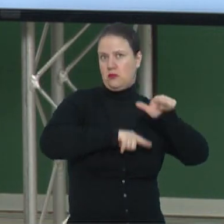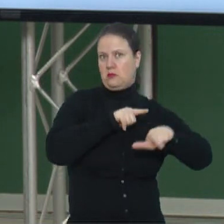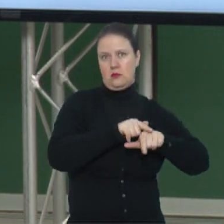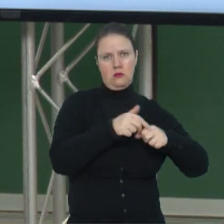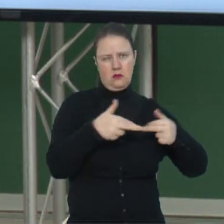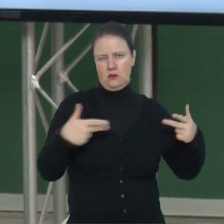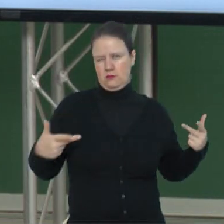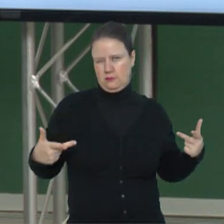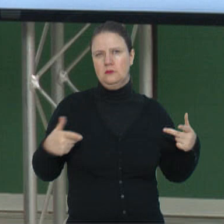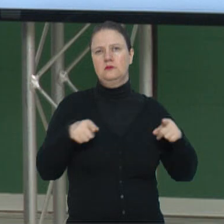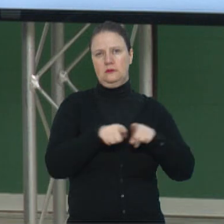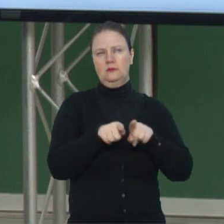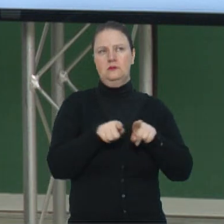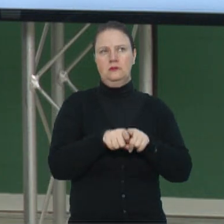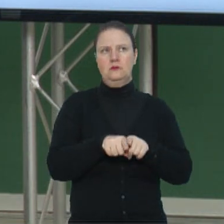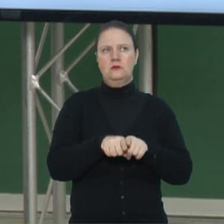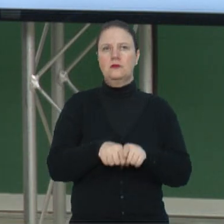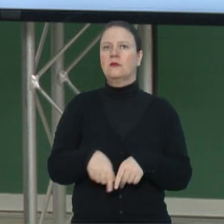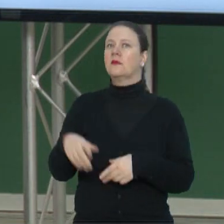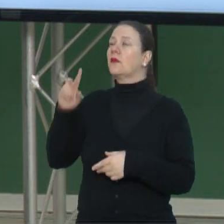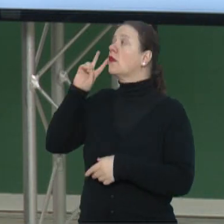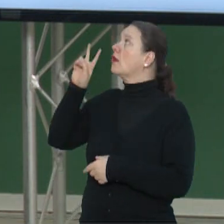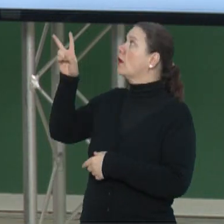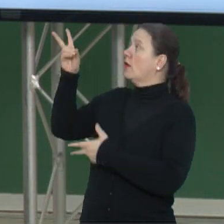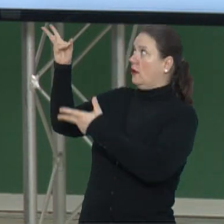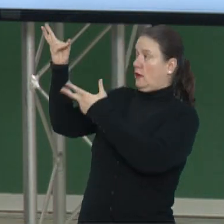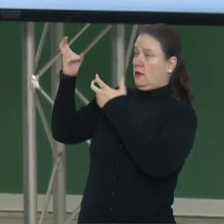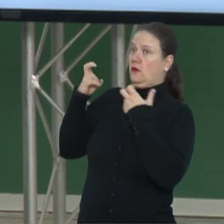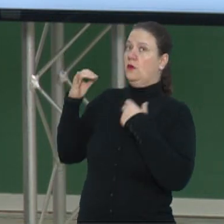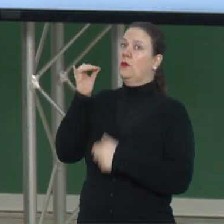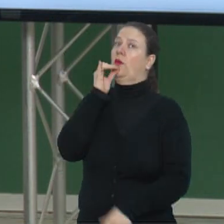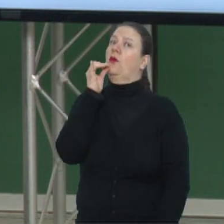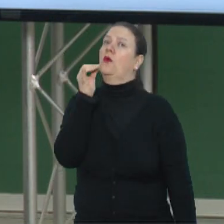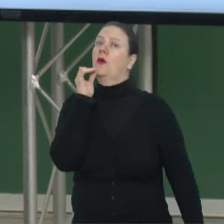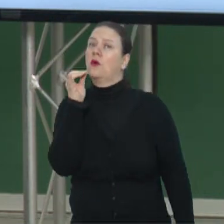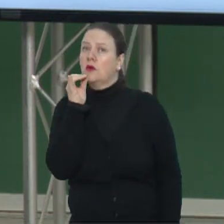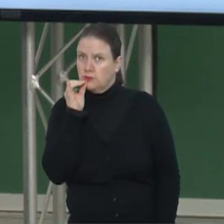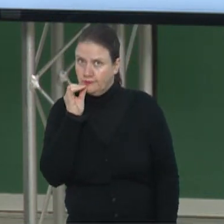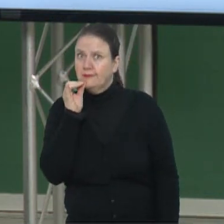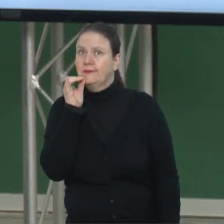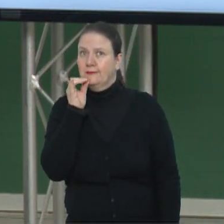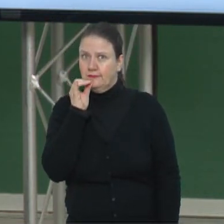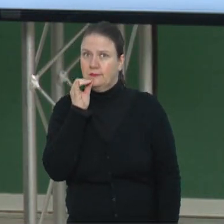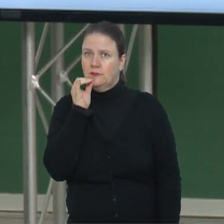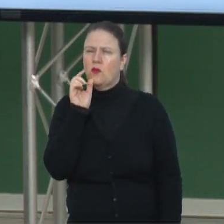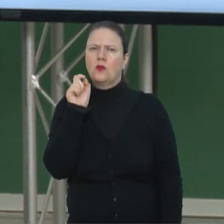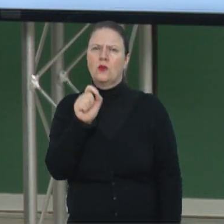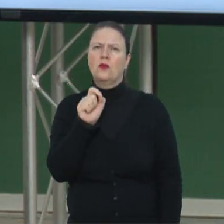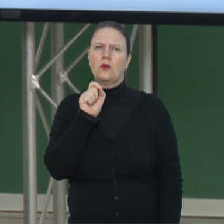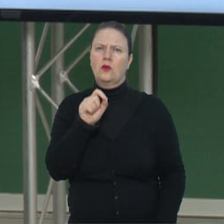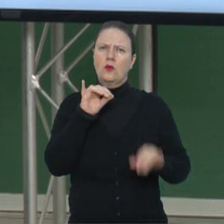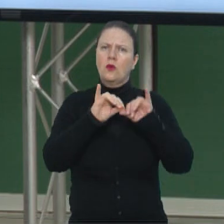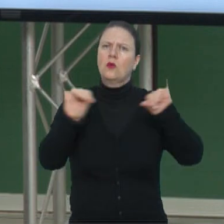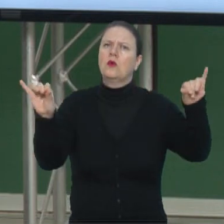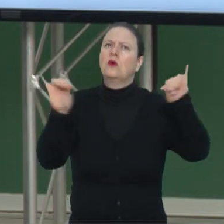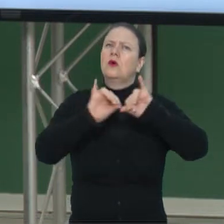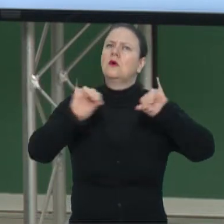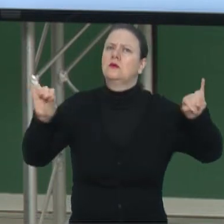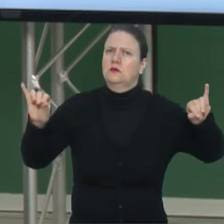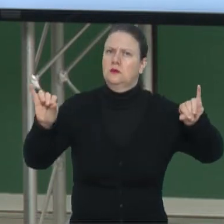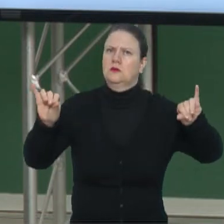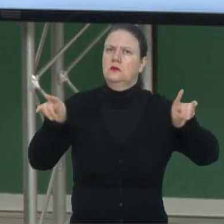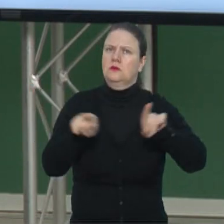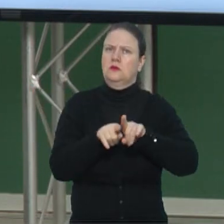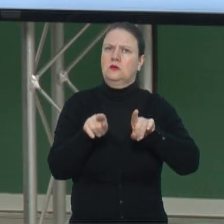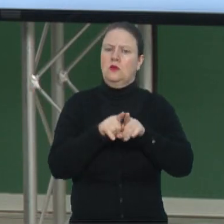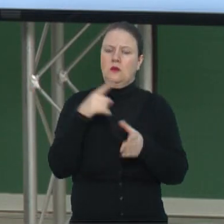E eu trouxe aqui para vocês um exemplo de advertisement. Nessa advertisement aqui, ela é um anúncio publicitário, faz parte